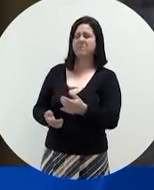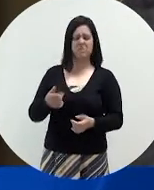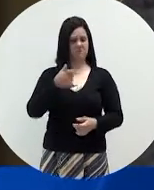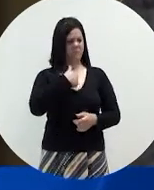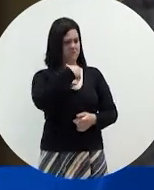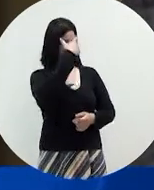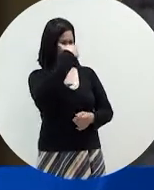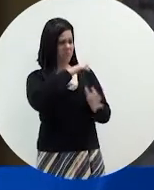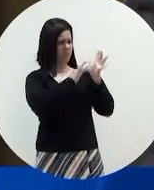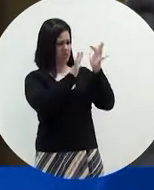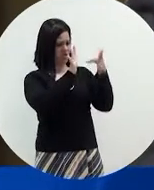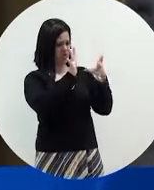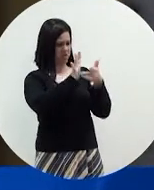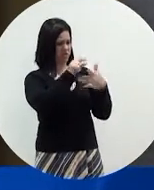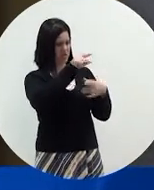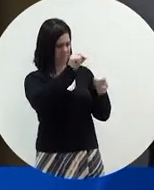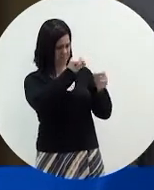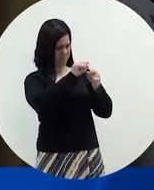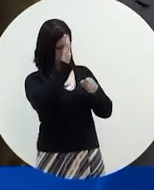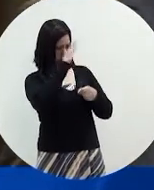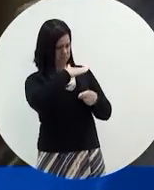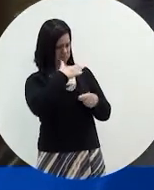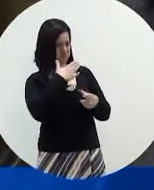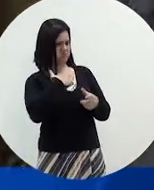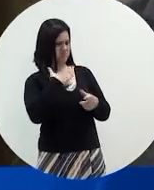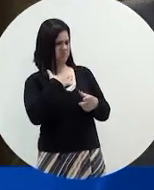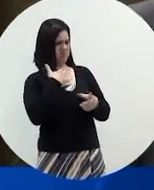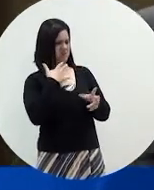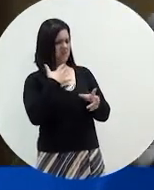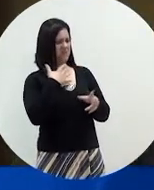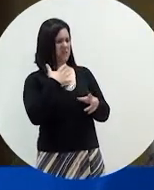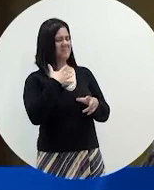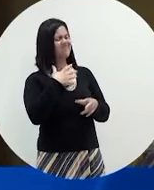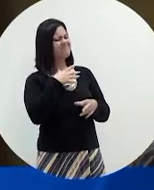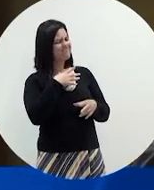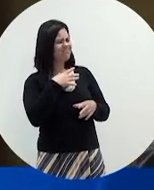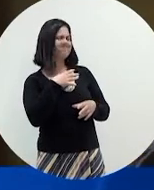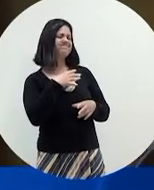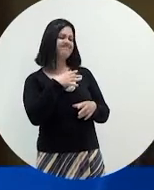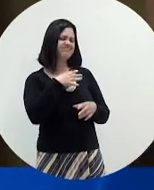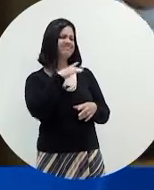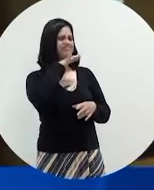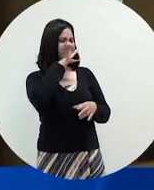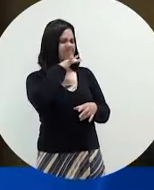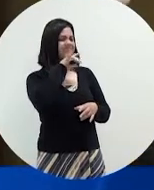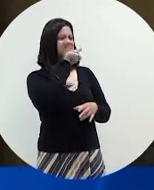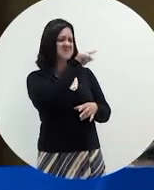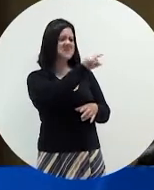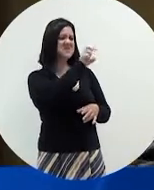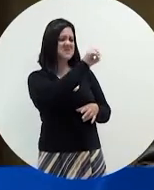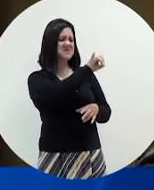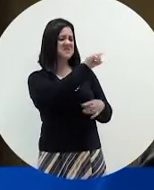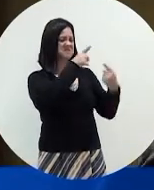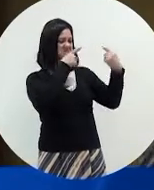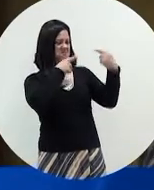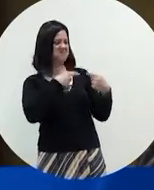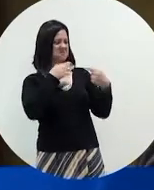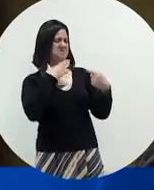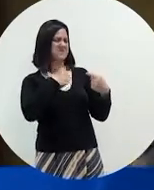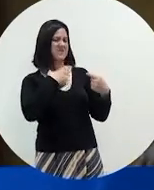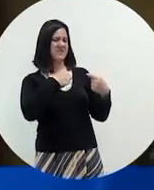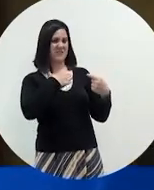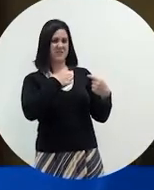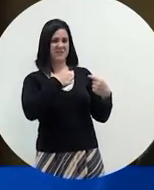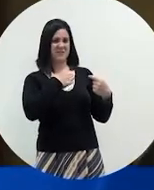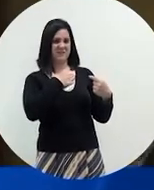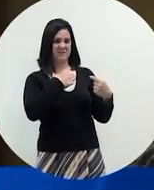persegues? Né? E ele vai dizer: olha, eu sou... Quem é você? Saulo vai perguntar: